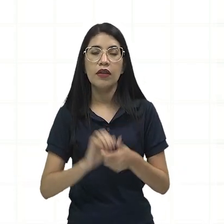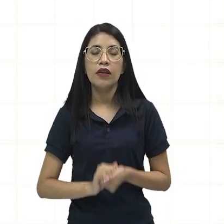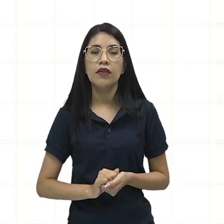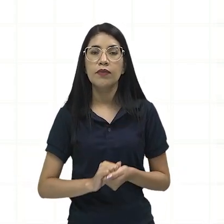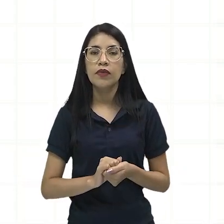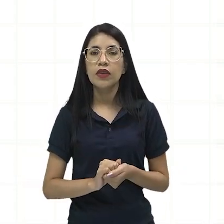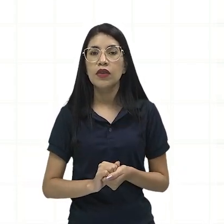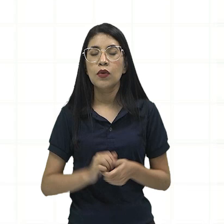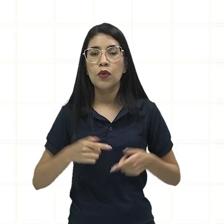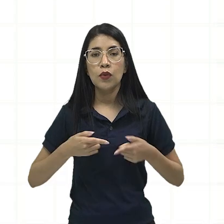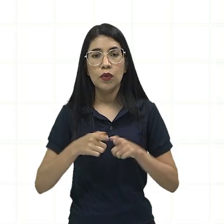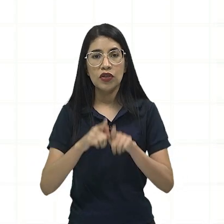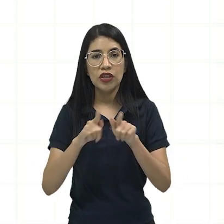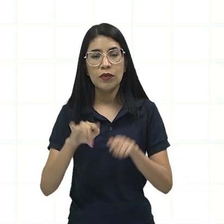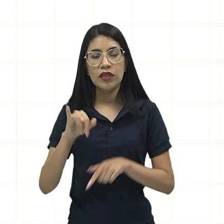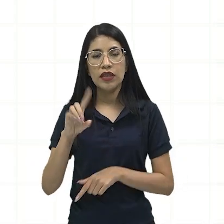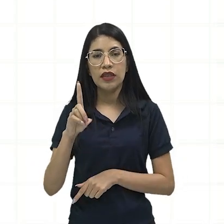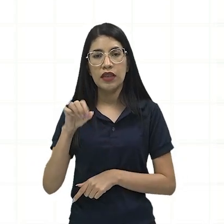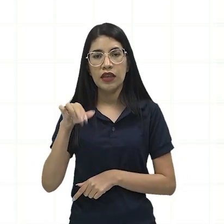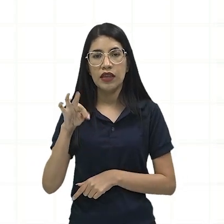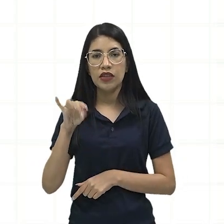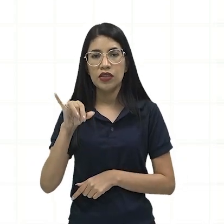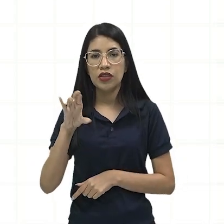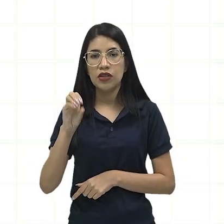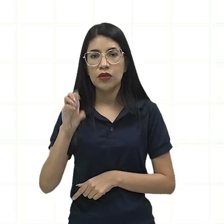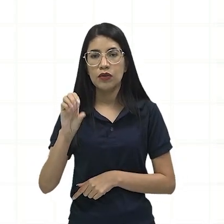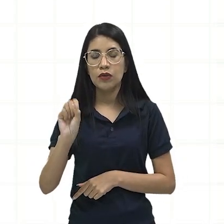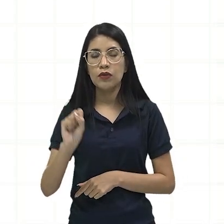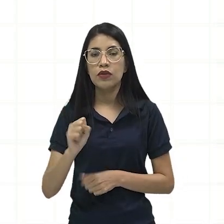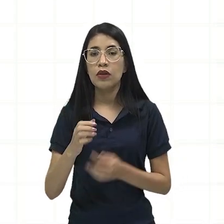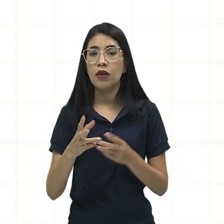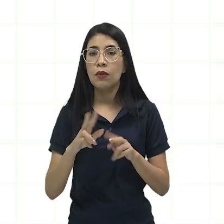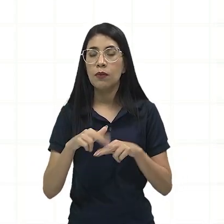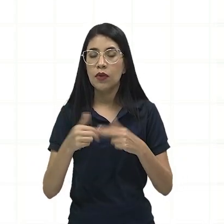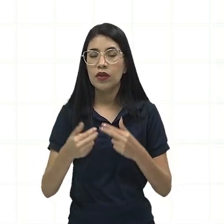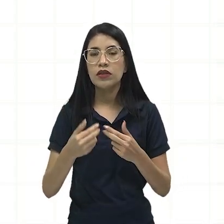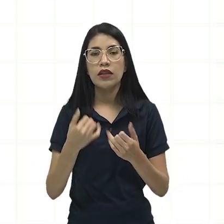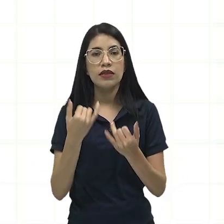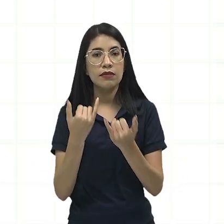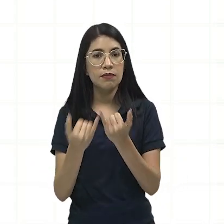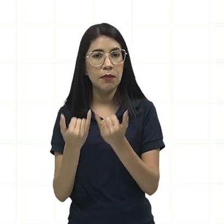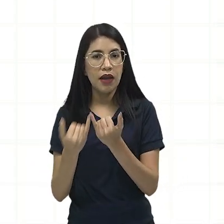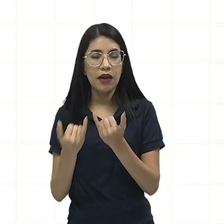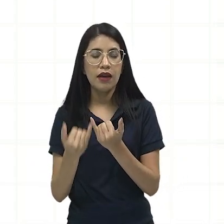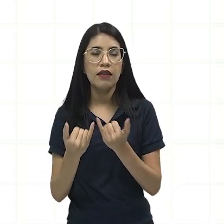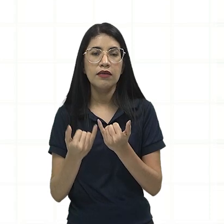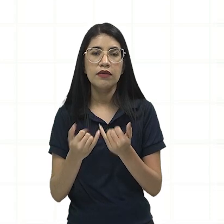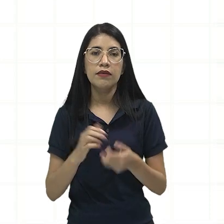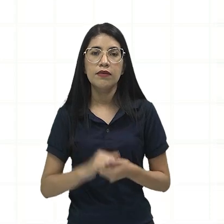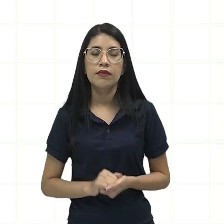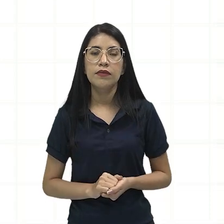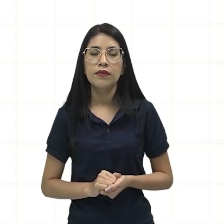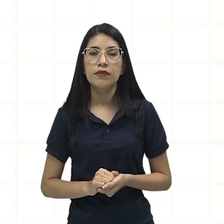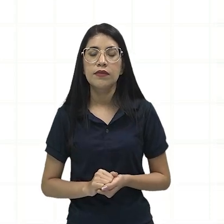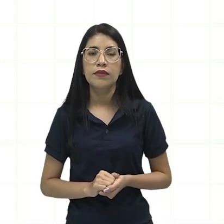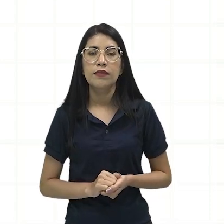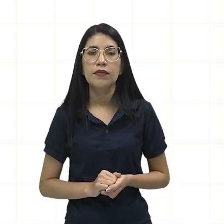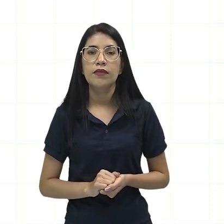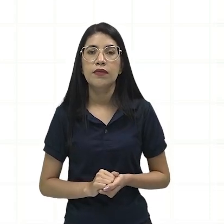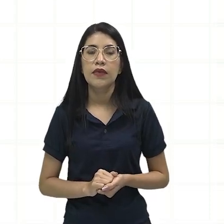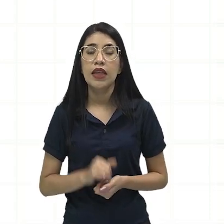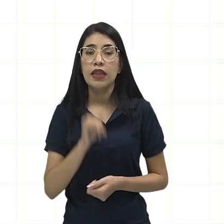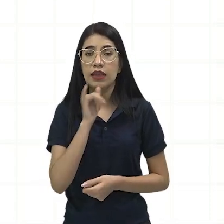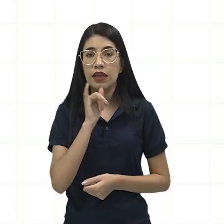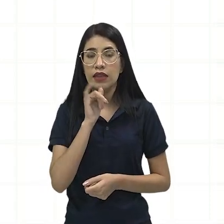gêmeos idênticos. Por isso que eles são tão parecidos, né? São tão semelhantes. Nesse caso aí,